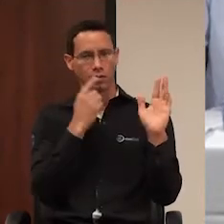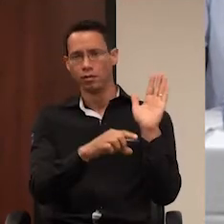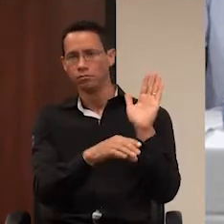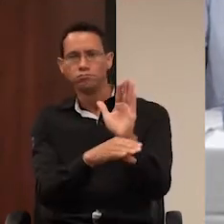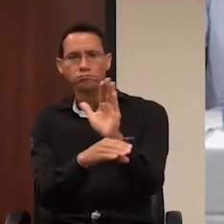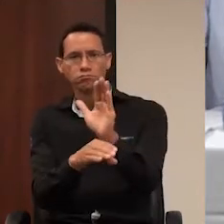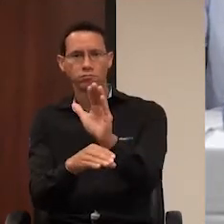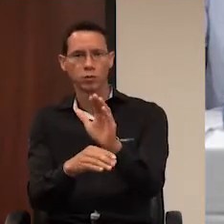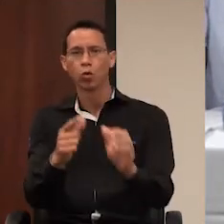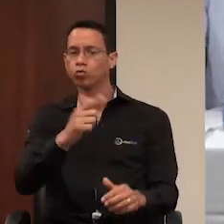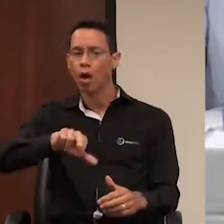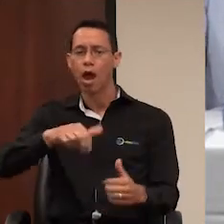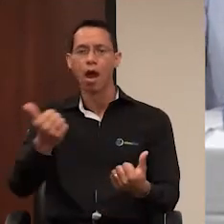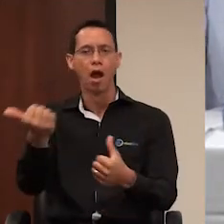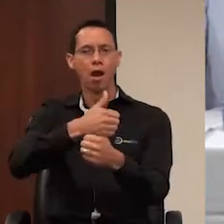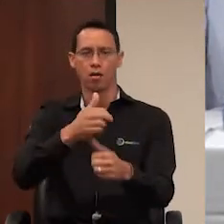substituição.